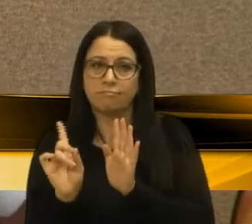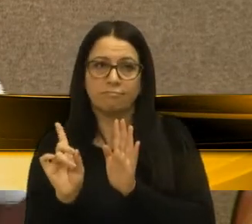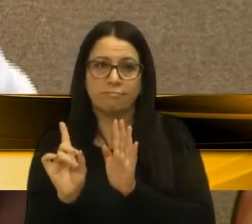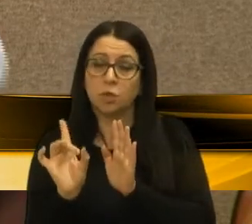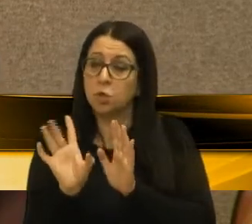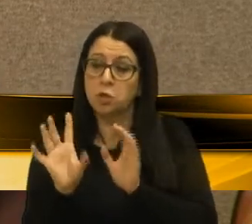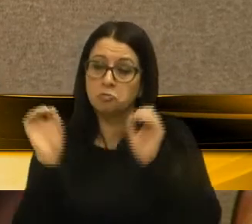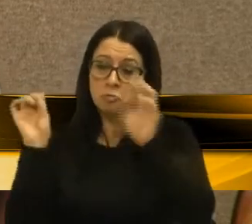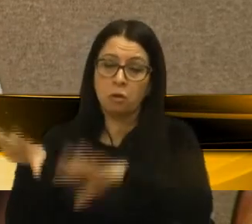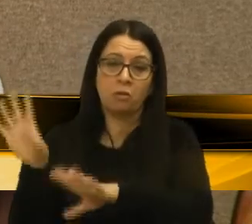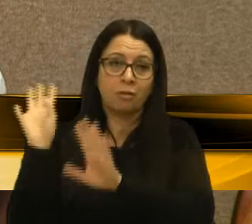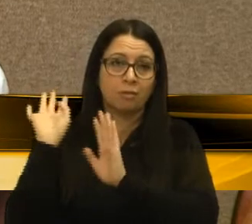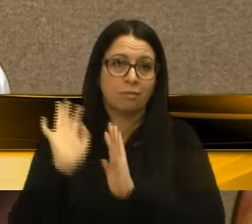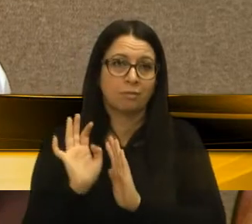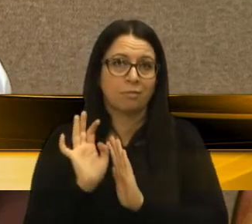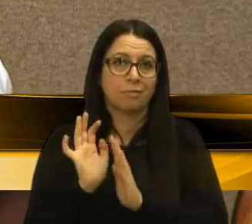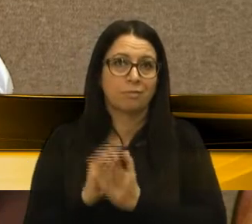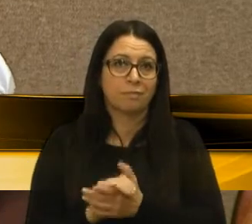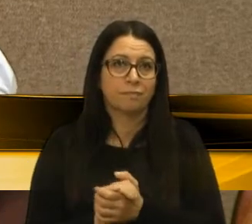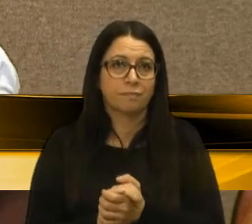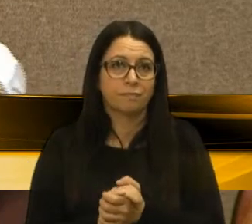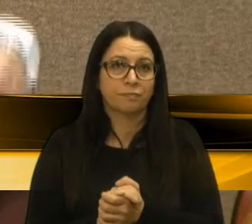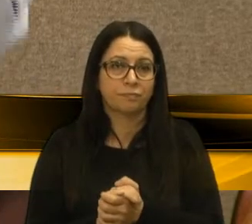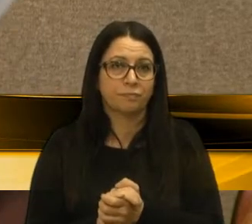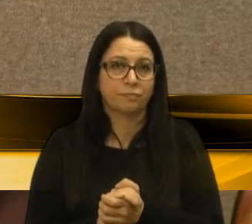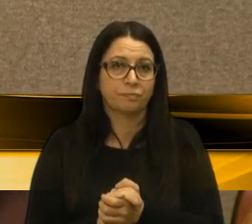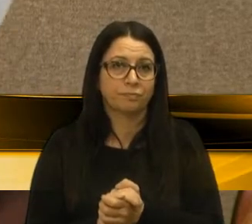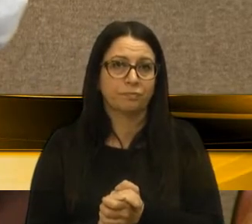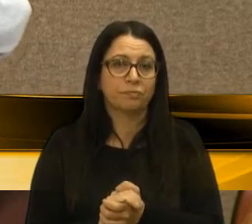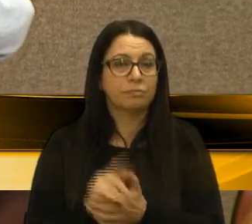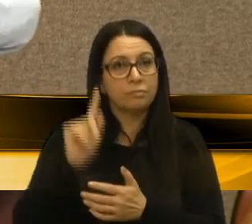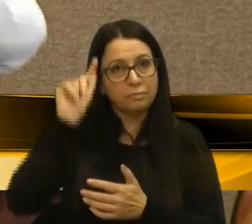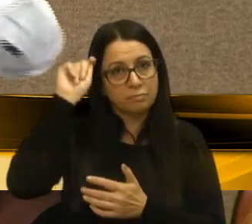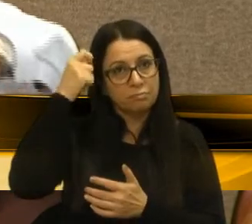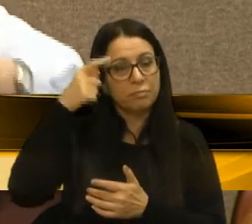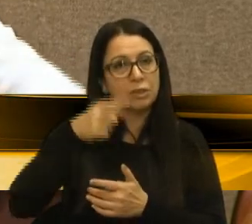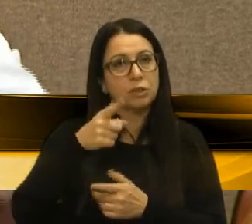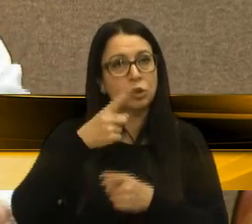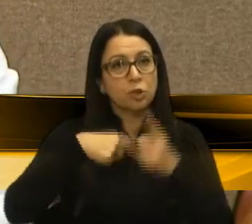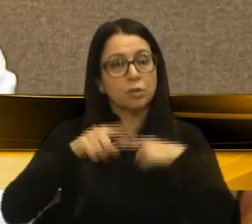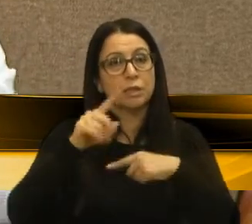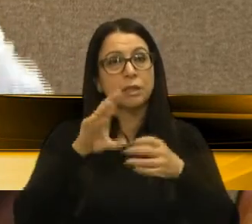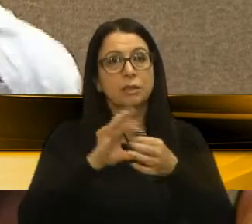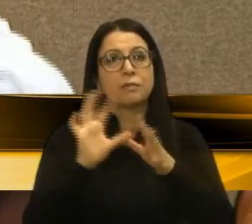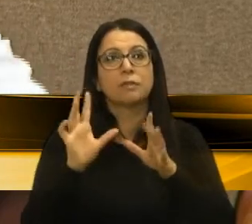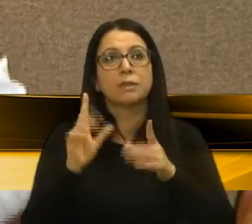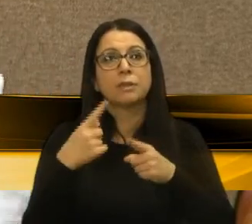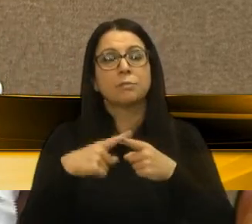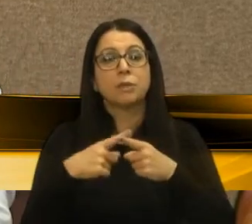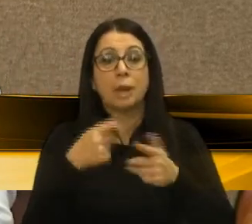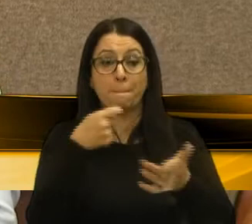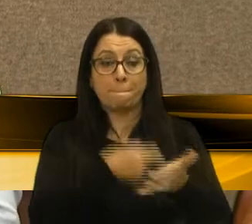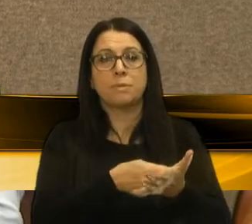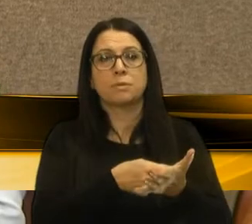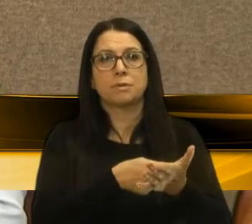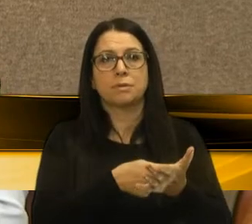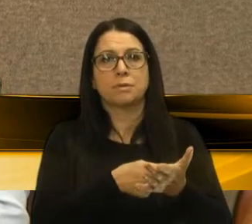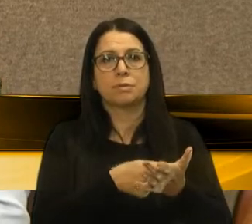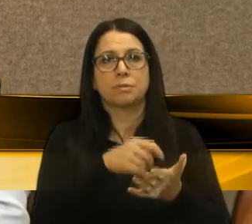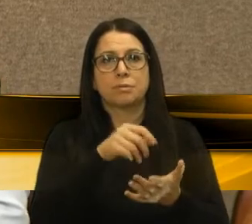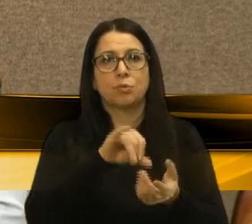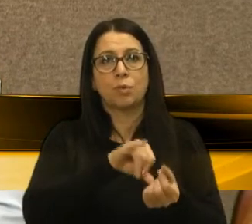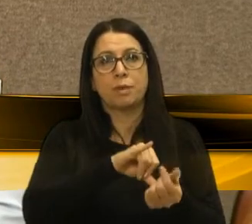foram jogados para fora. E esses negros só se tornaram livres por uma imposição na época do capitalismo